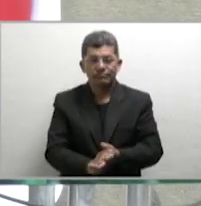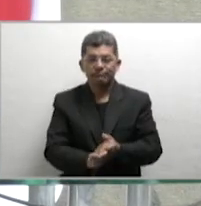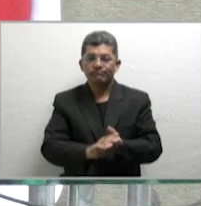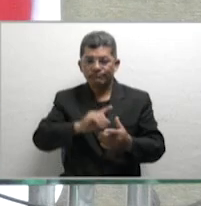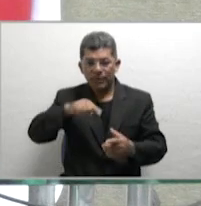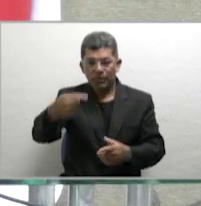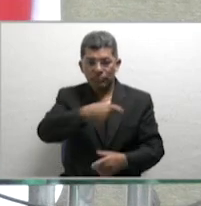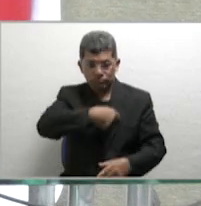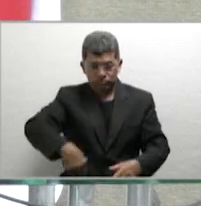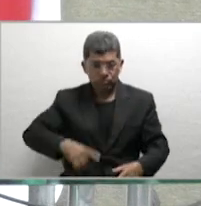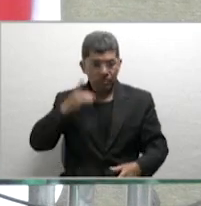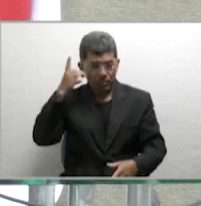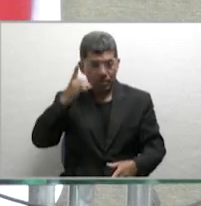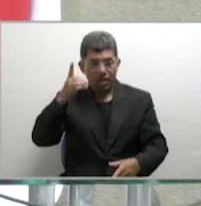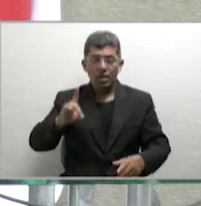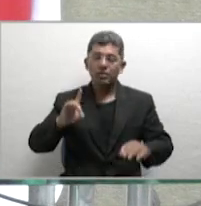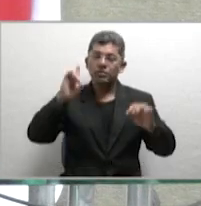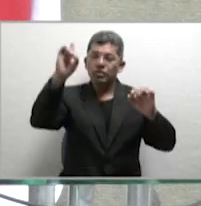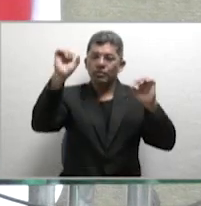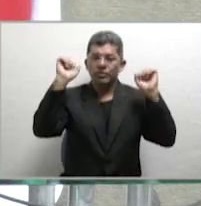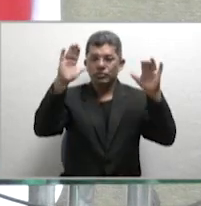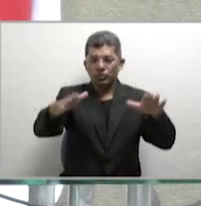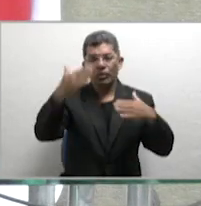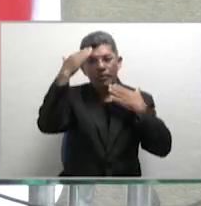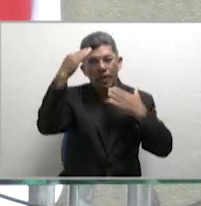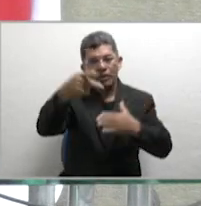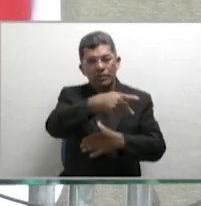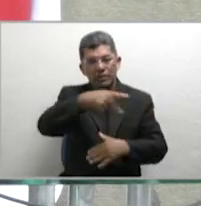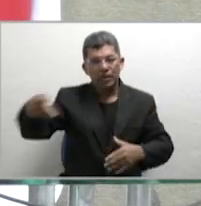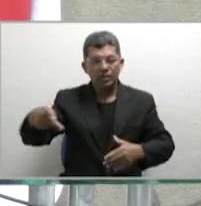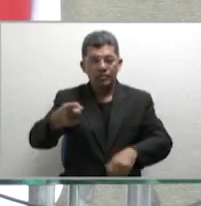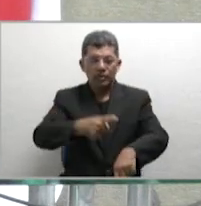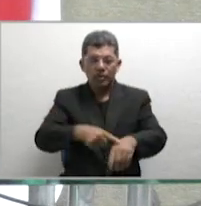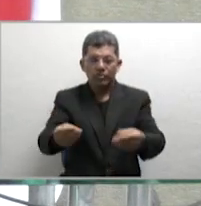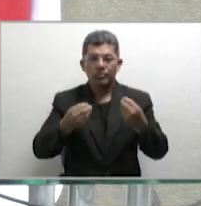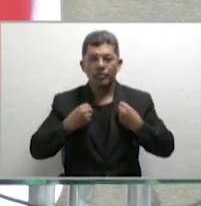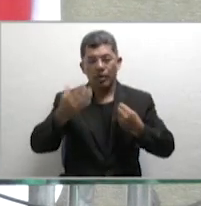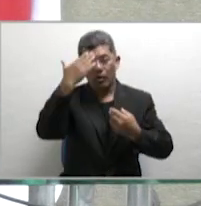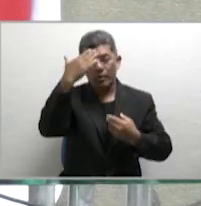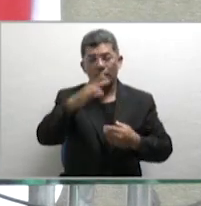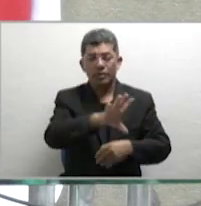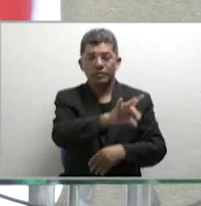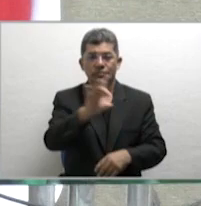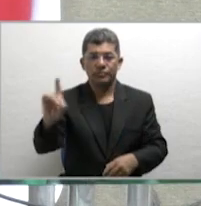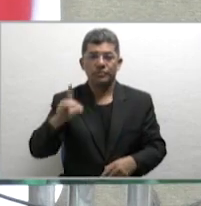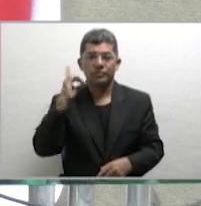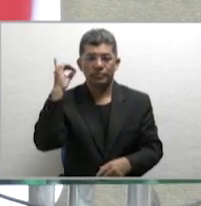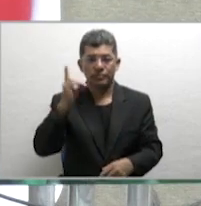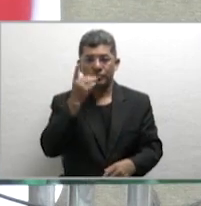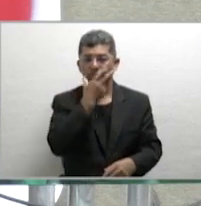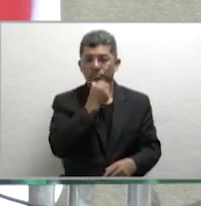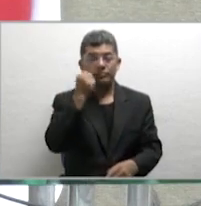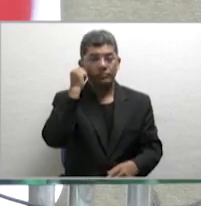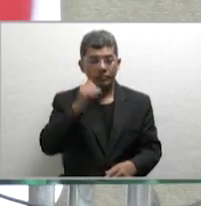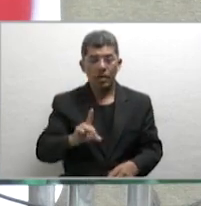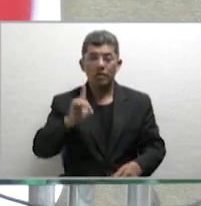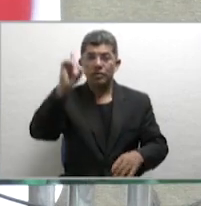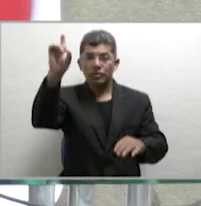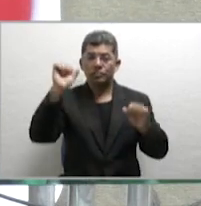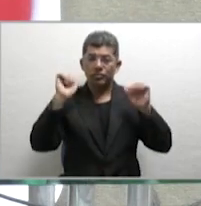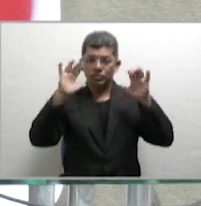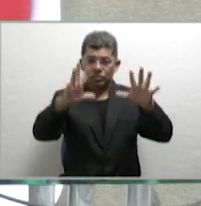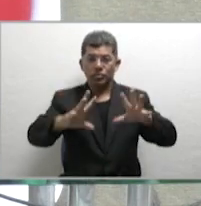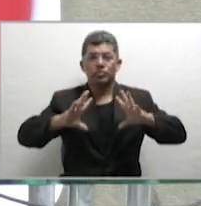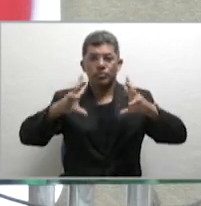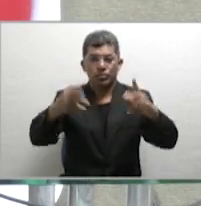esse mandato. Que Deus abençoe, muito obrigado, presidente, pelo tempo, muito obrigado, amigos e colegas, que Deus abençoe a todos,